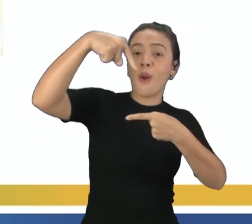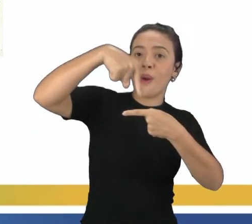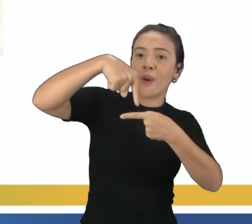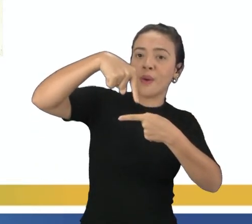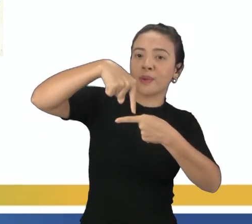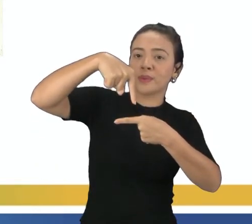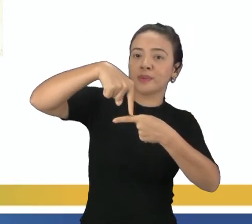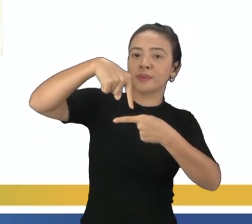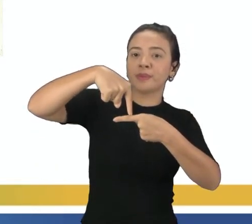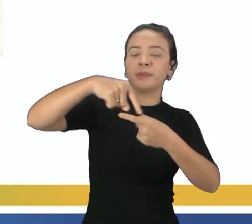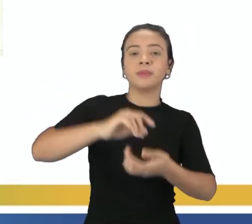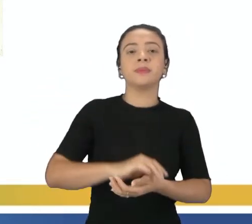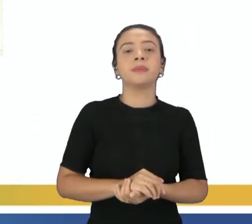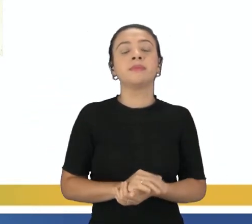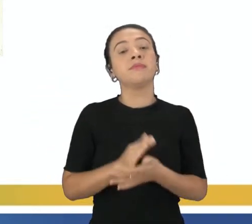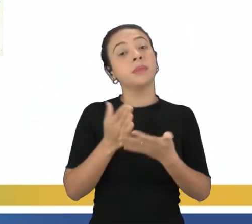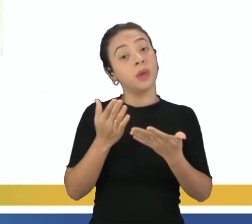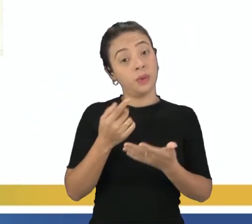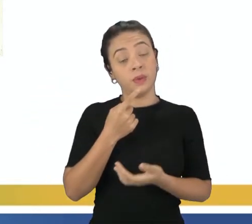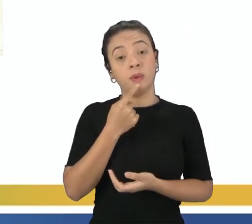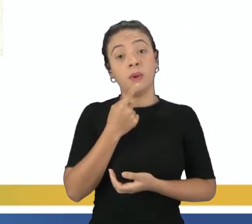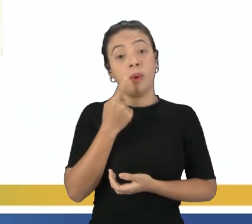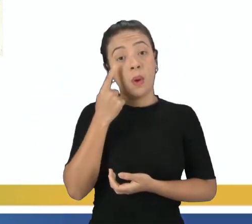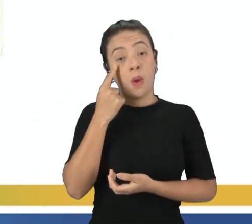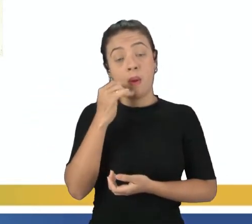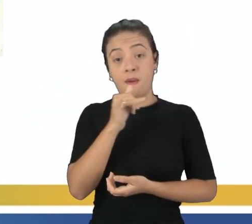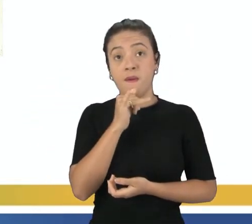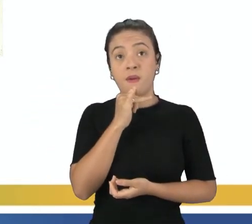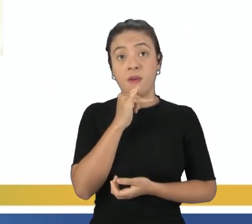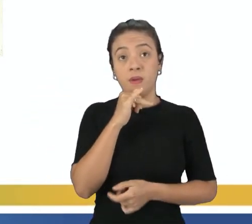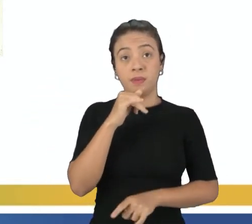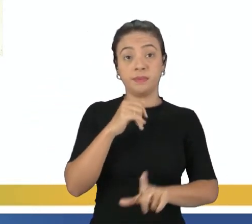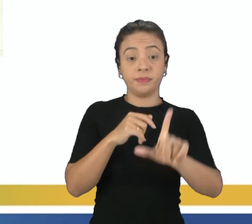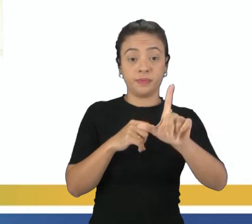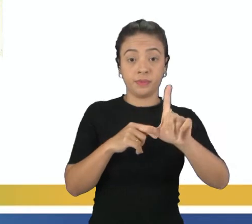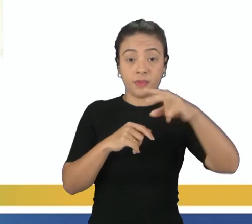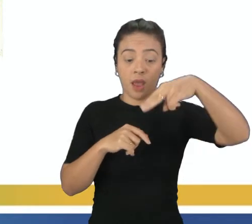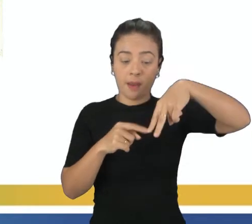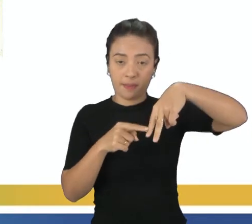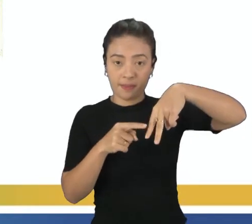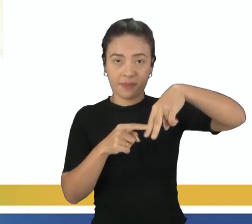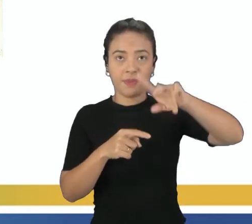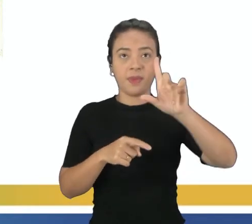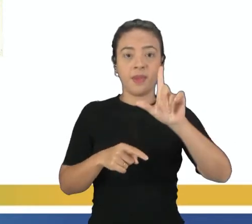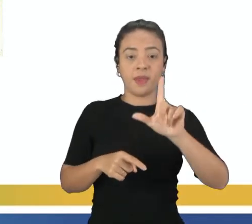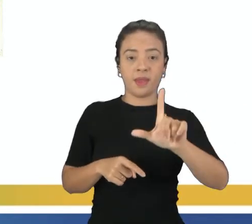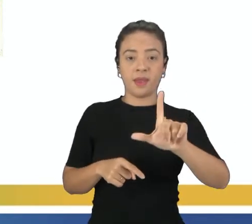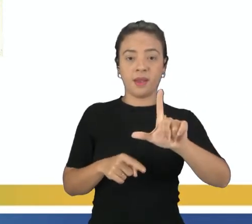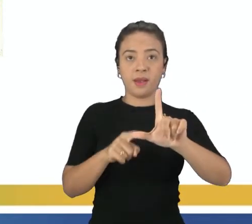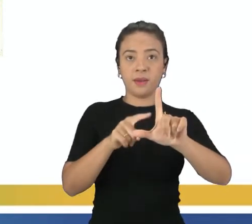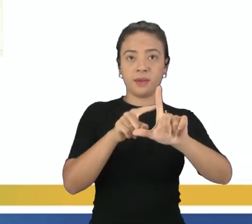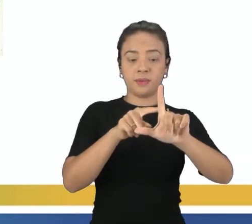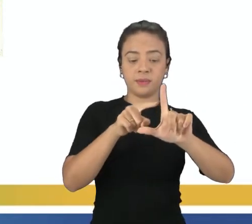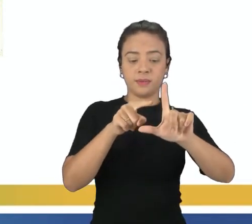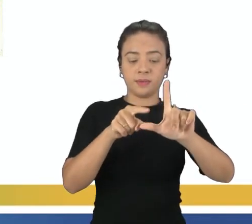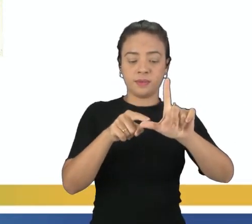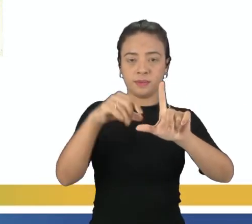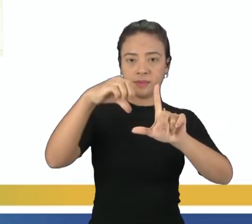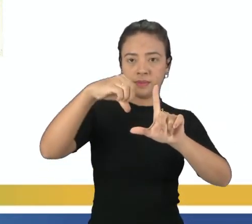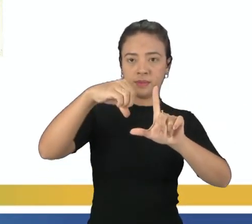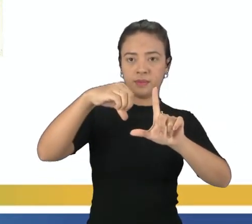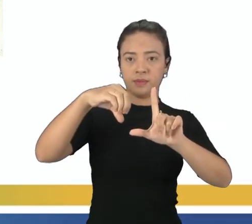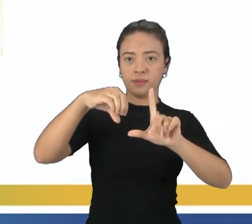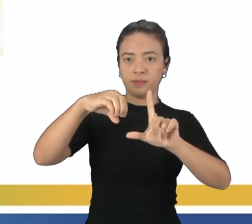entre si. Então, nesse caso aí, gente, as pernas da garota formam entre si um ângulo de